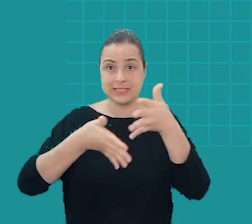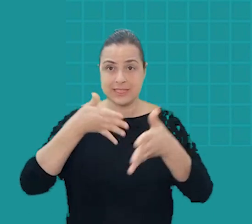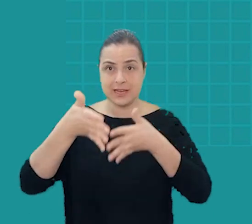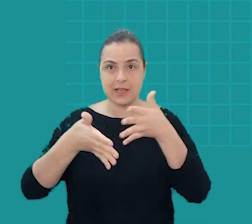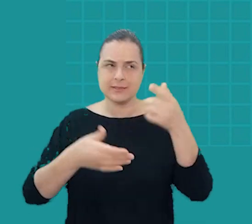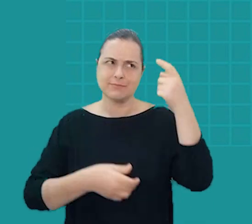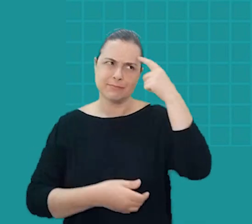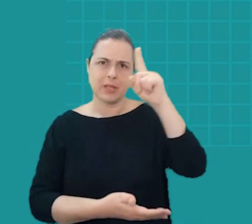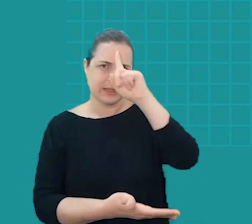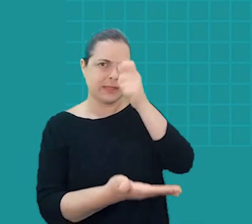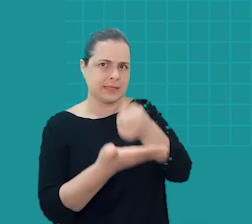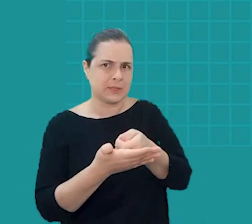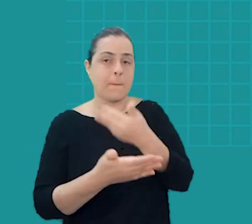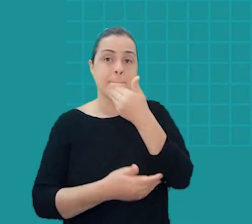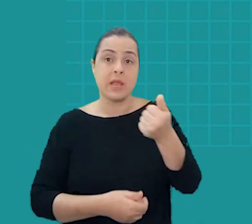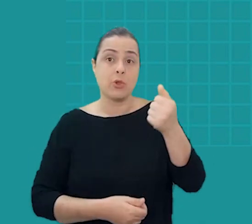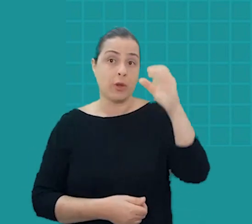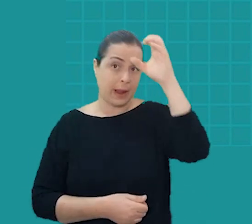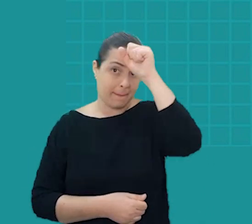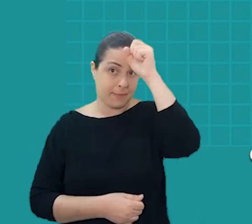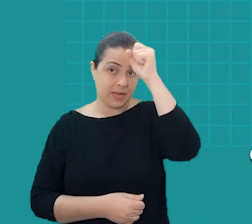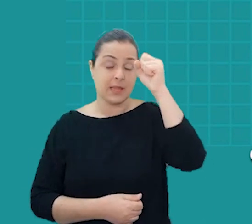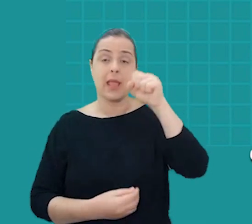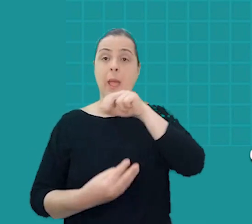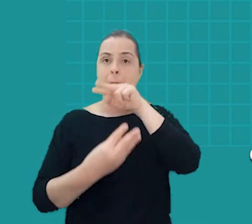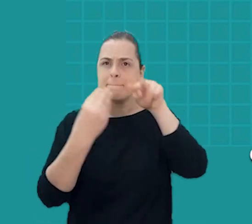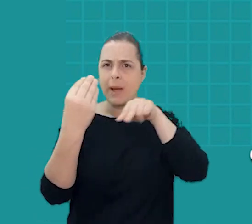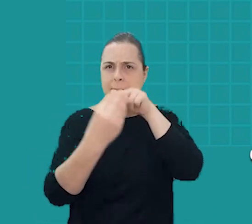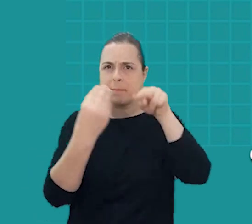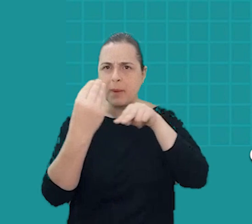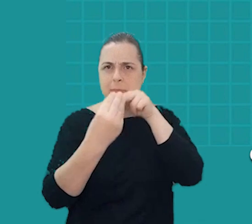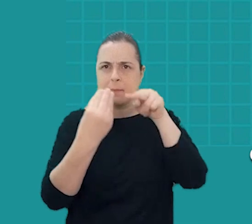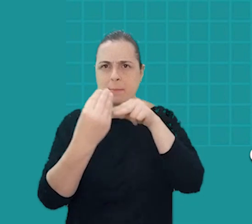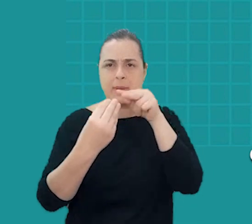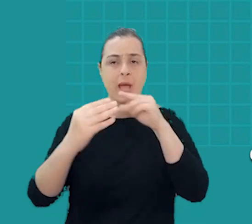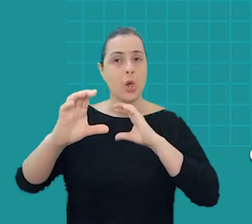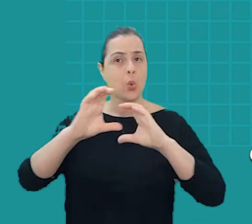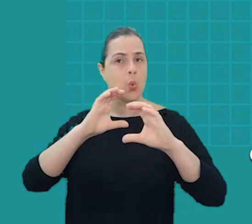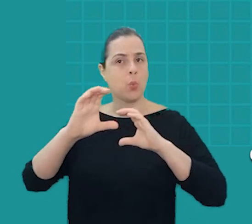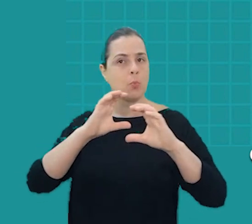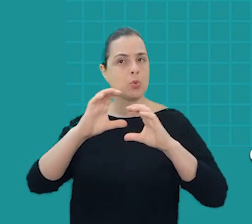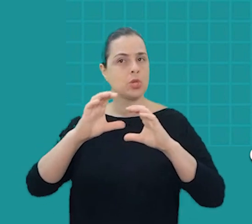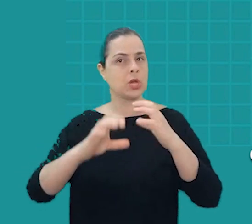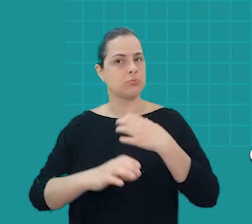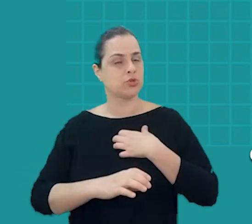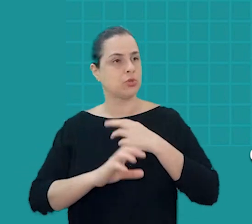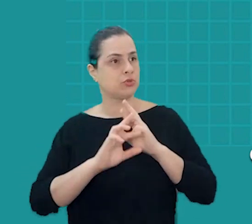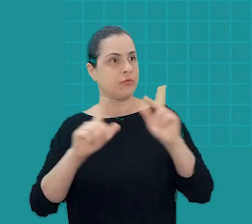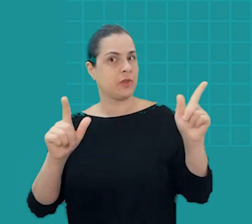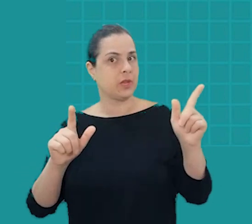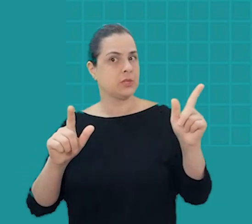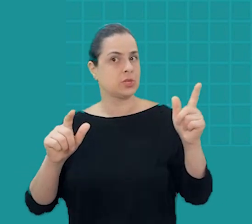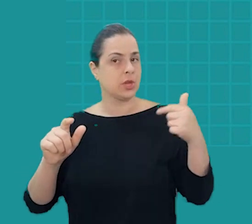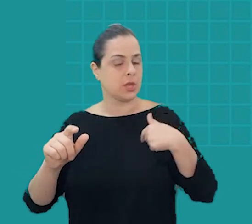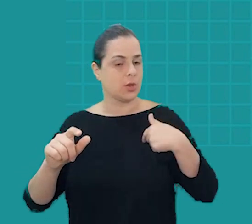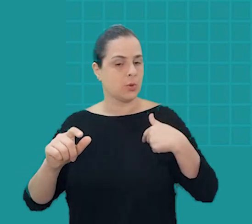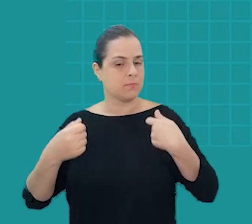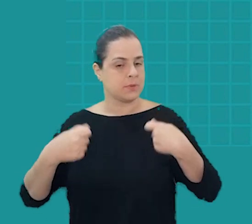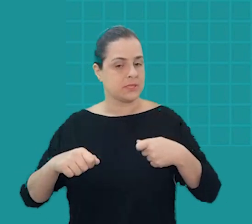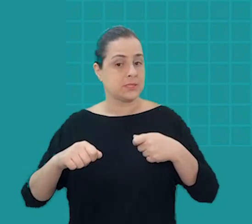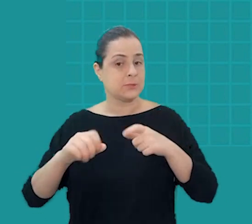eu aprender a ler os lábios ou me comunicar de outras formas para que eu me torne mais independente. Se eu for agora